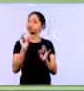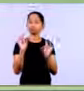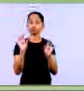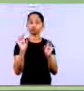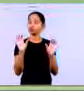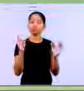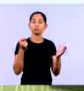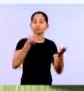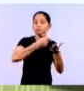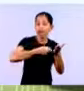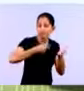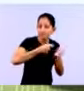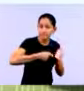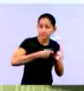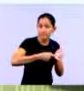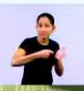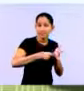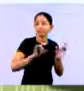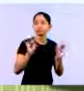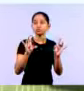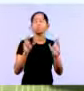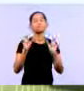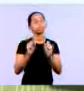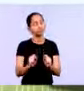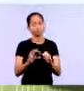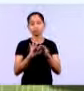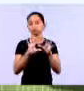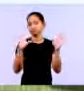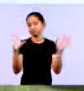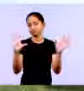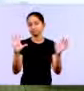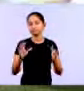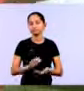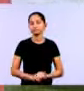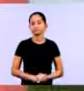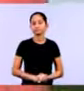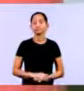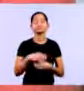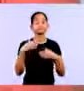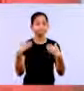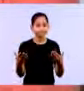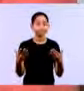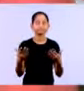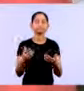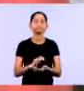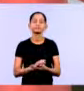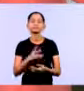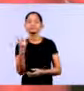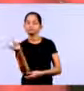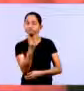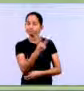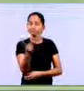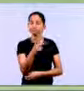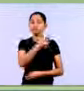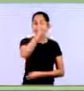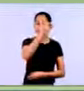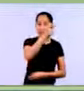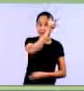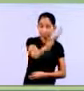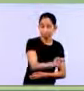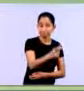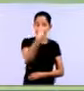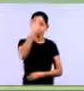ente político. Então, a partir desse momento, ele pode cobrar o tributo. Portanto, nós temos os dois sujeitos da